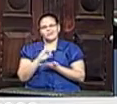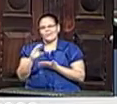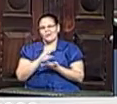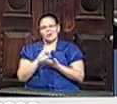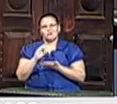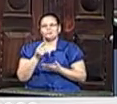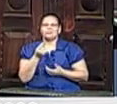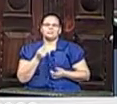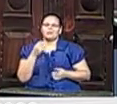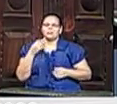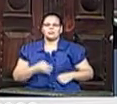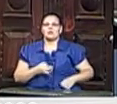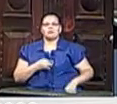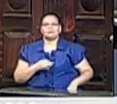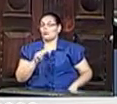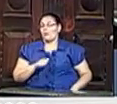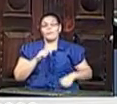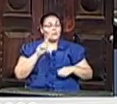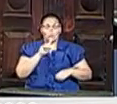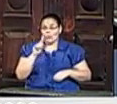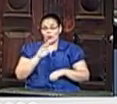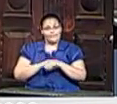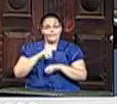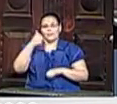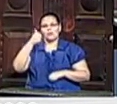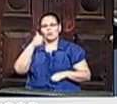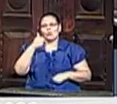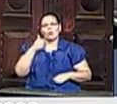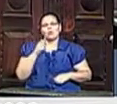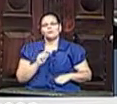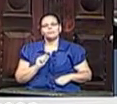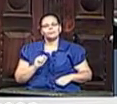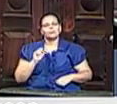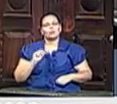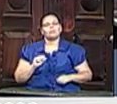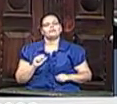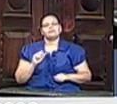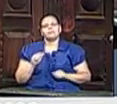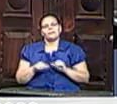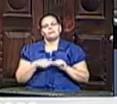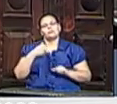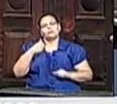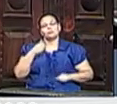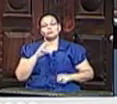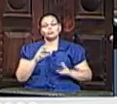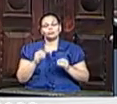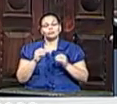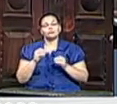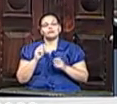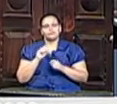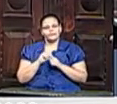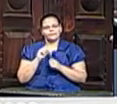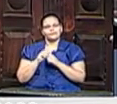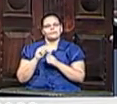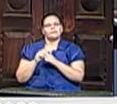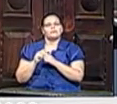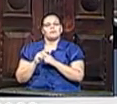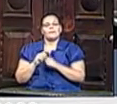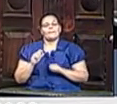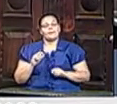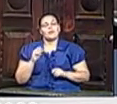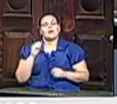modelo anterior era melhor. Não era melhor. Eu acho que esse modelo em vigência pode ser aperfeiçoado, mas tudo que a gente puder fazer